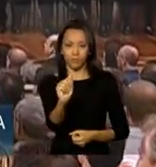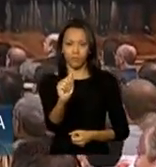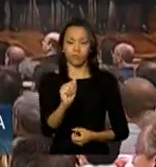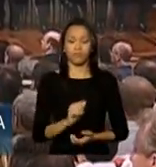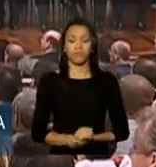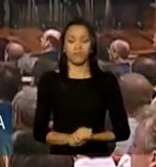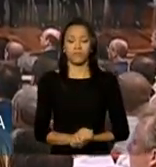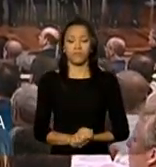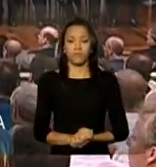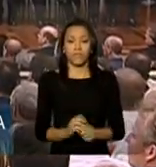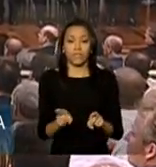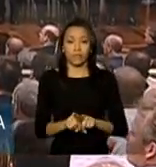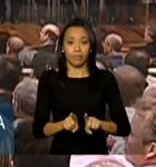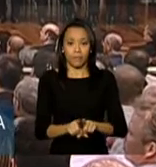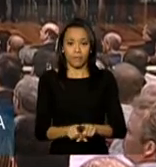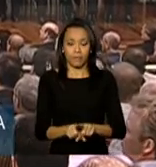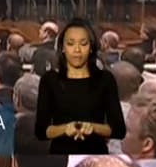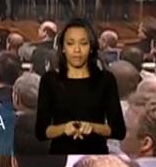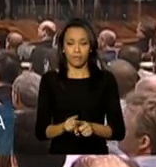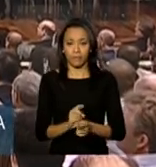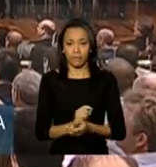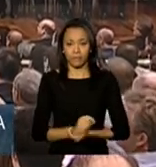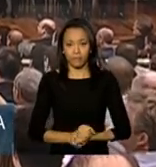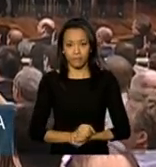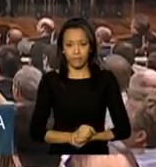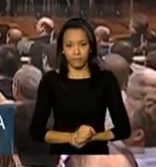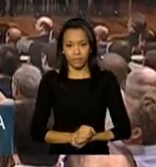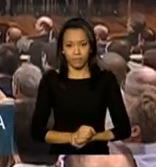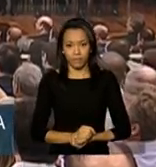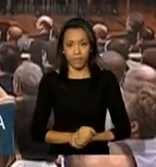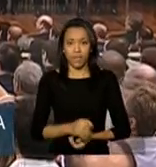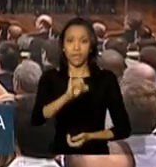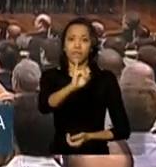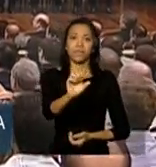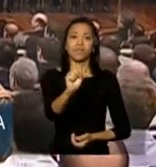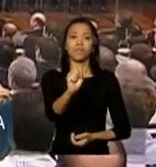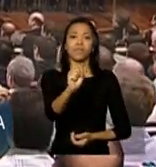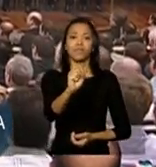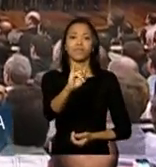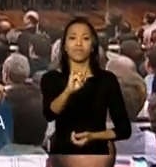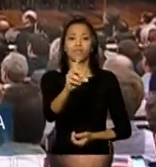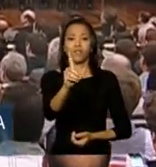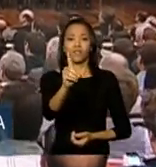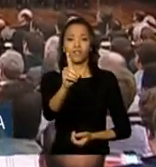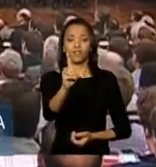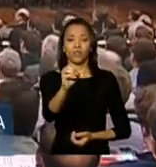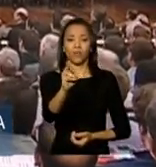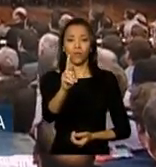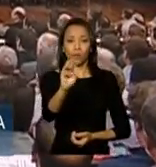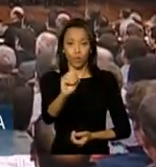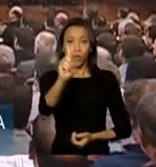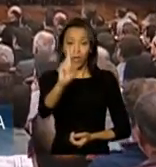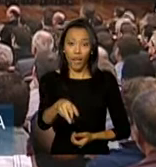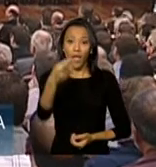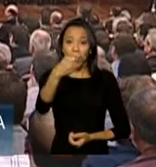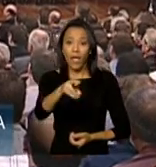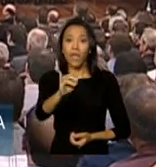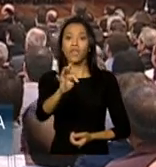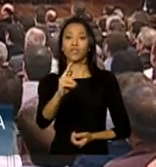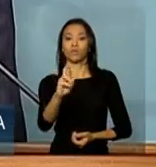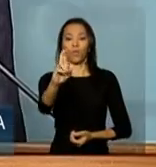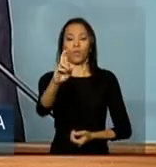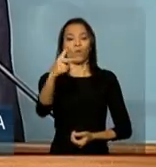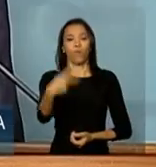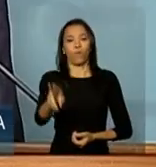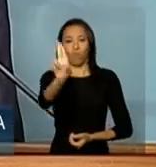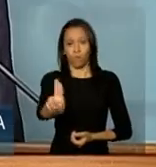a senhora, o senhor Isidoro Zosi, reitor da Universidade de Caxias do Sul,